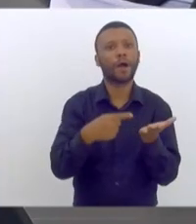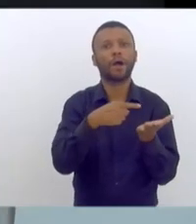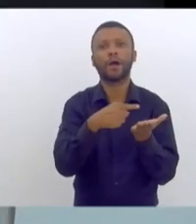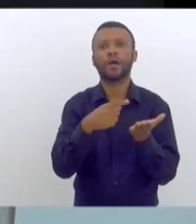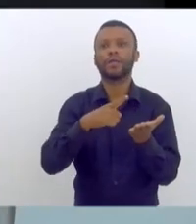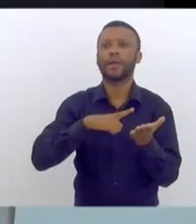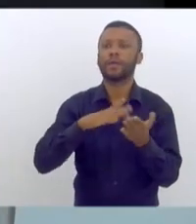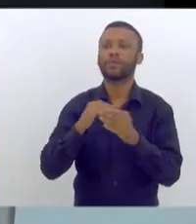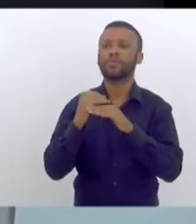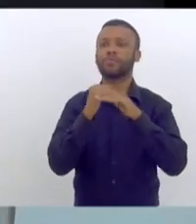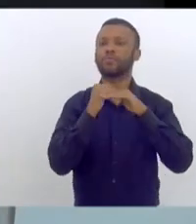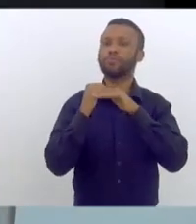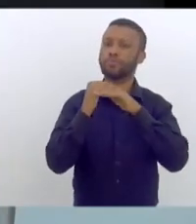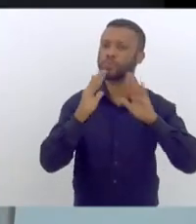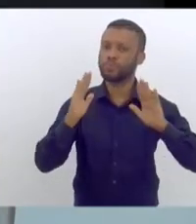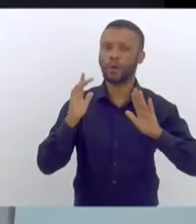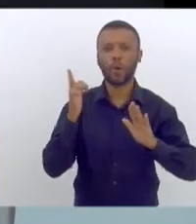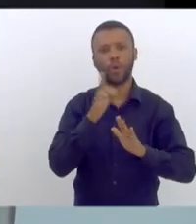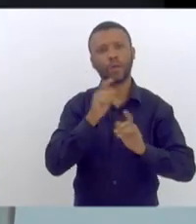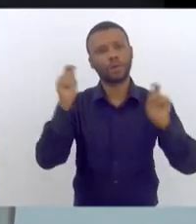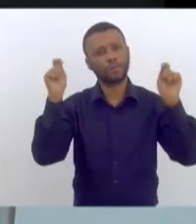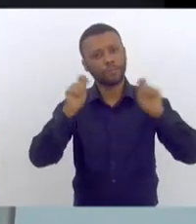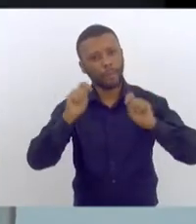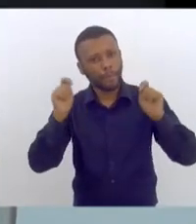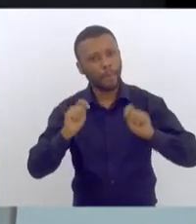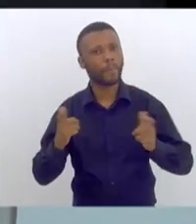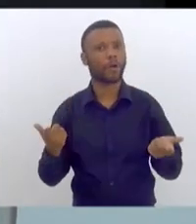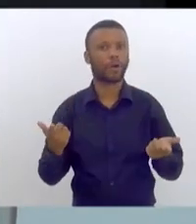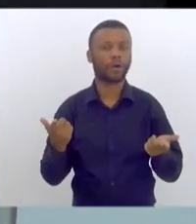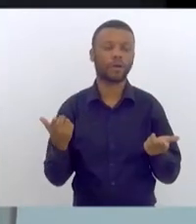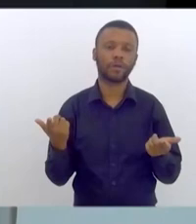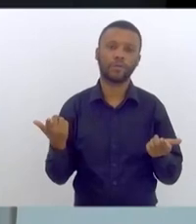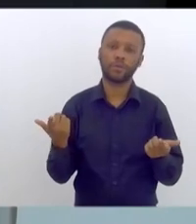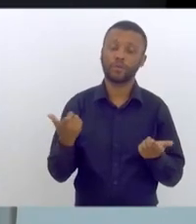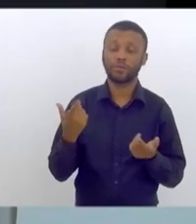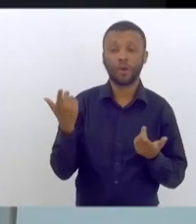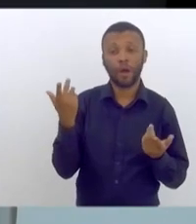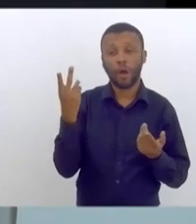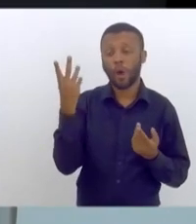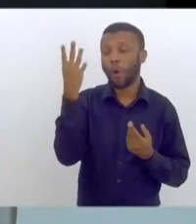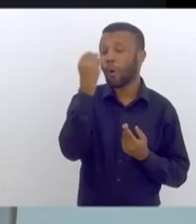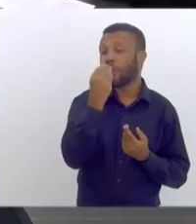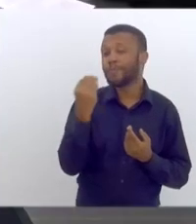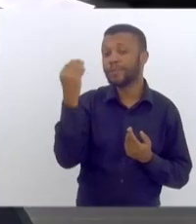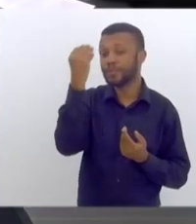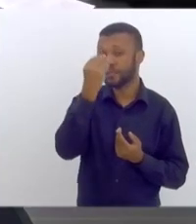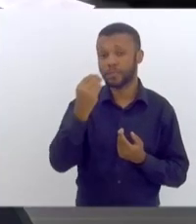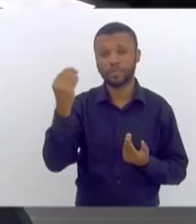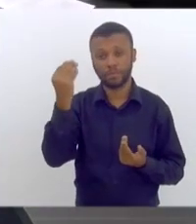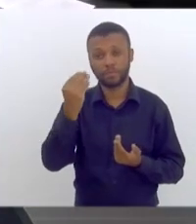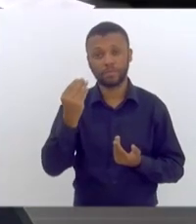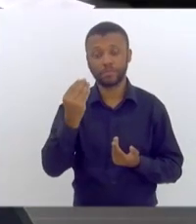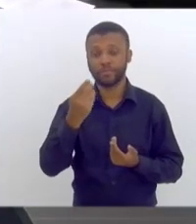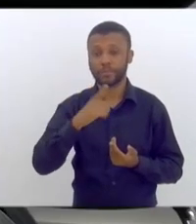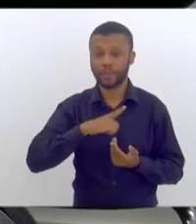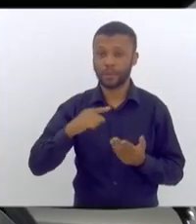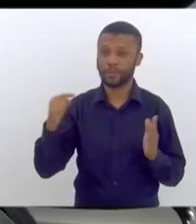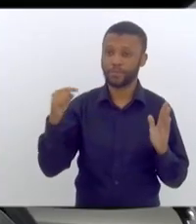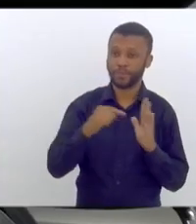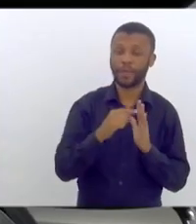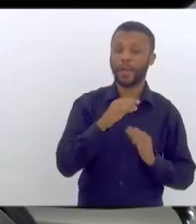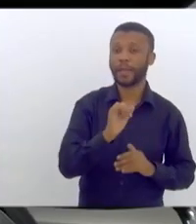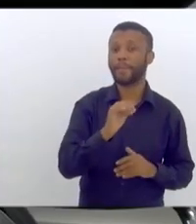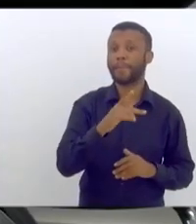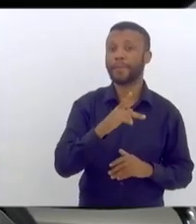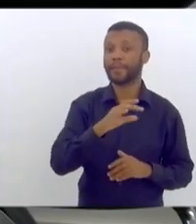denominador comum e eu não for convencido eu vou lutar para tirar o GPM trocar pelo